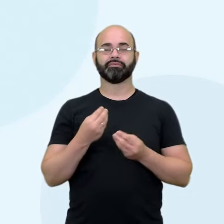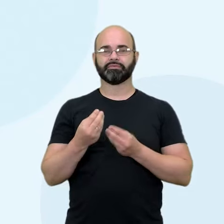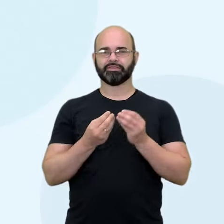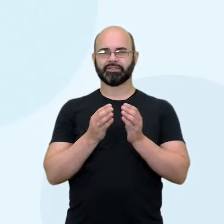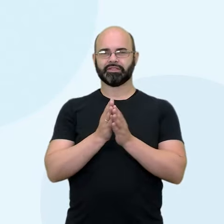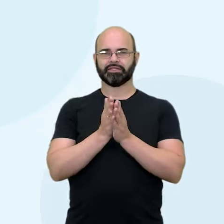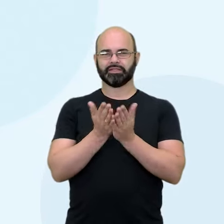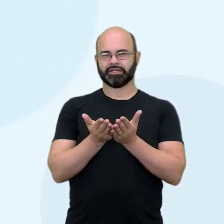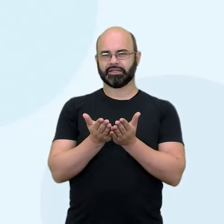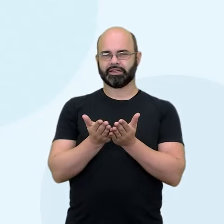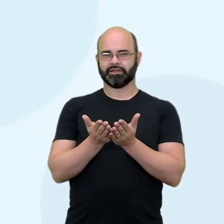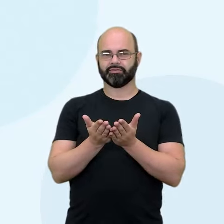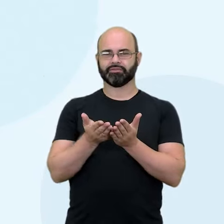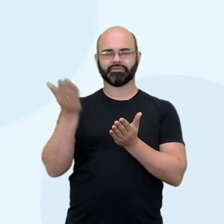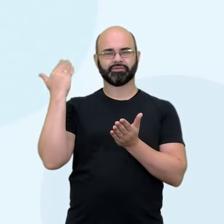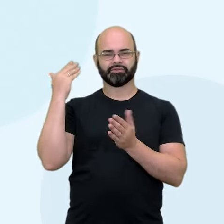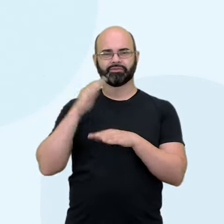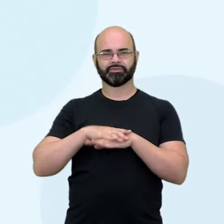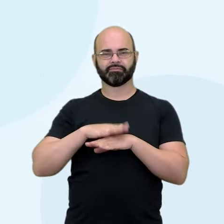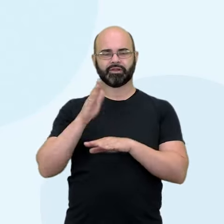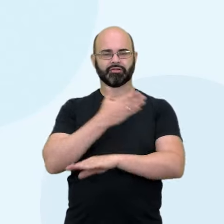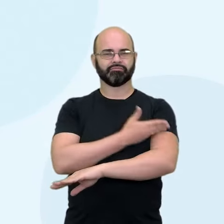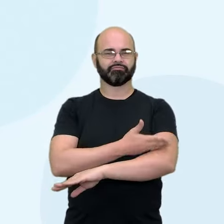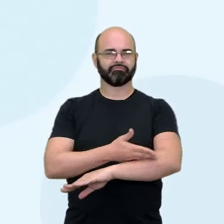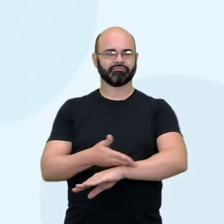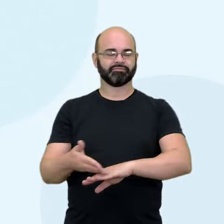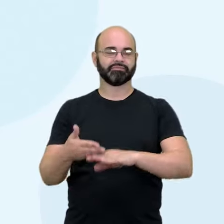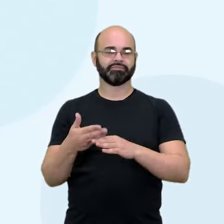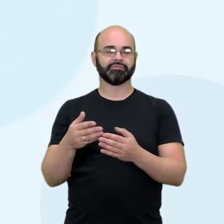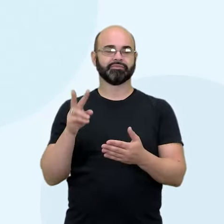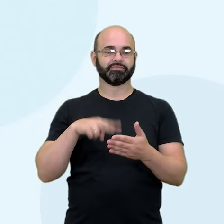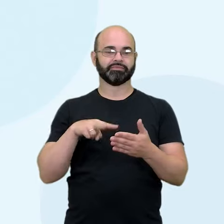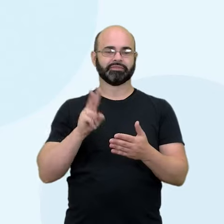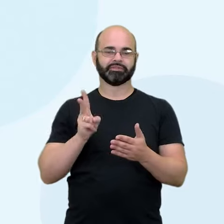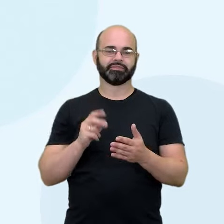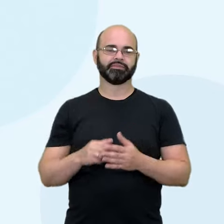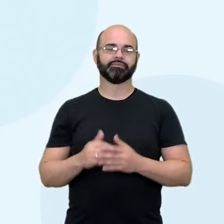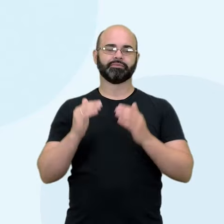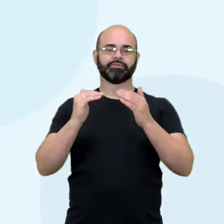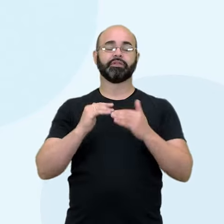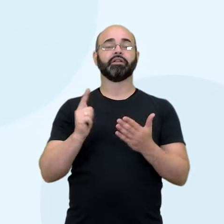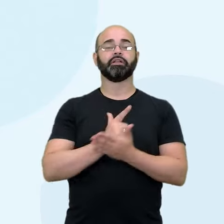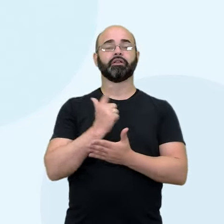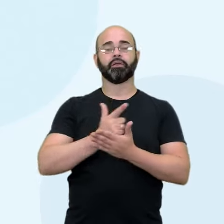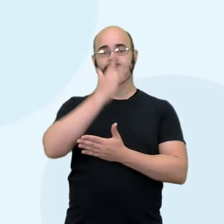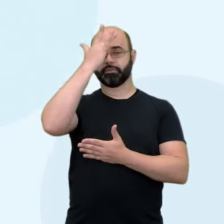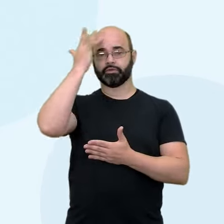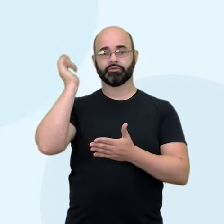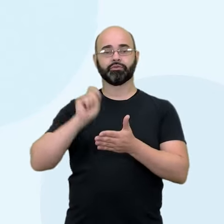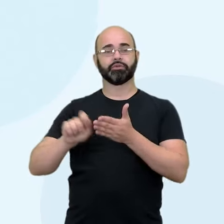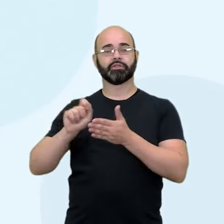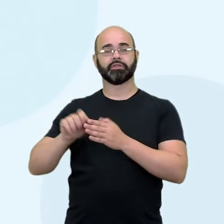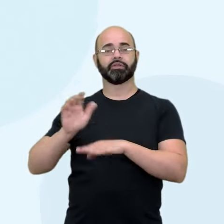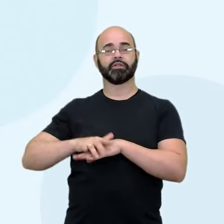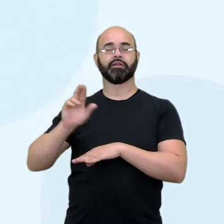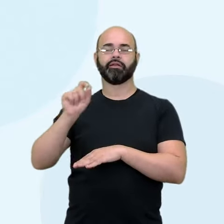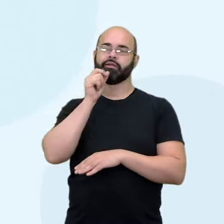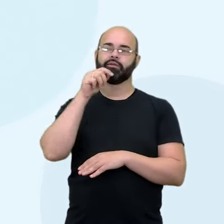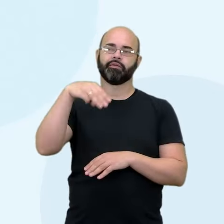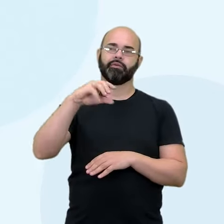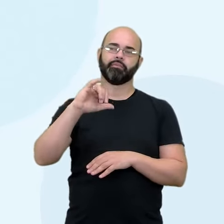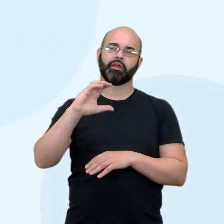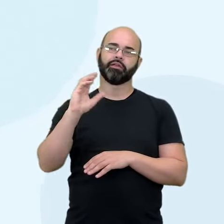mais espetaculares, certo? Quem escreve a nossa literatura? Debatemos sobre isso, ou seja, quem é que escreve? Machado de Assis, José